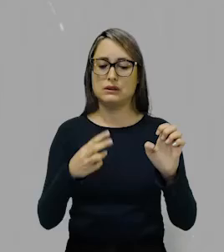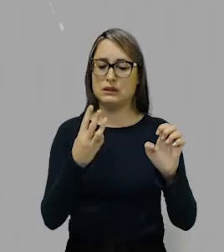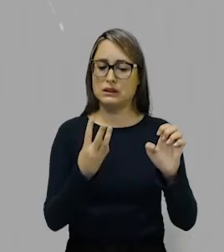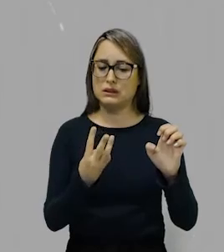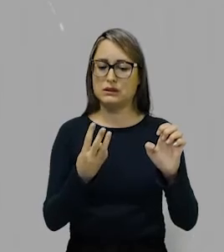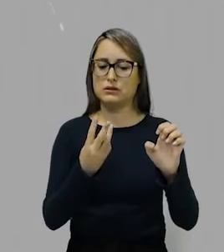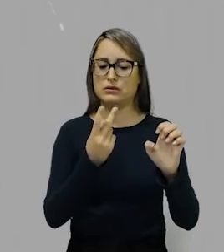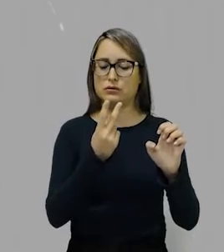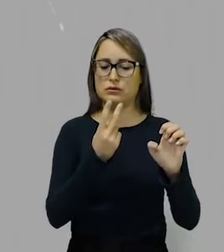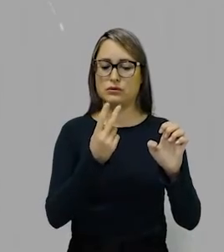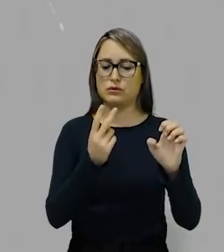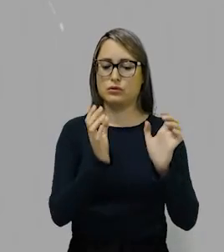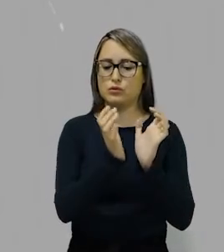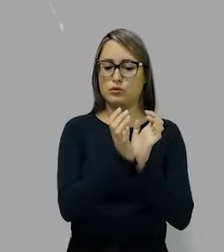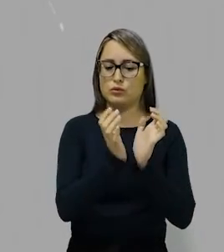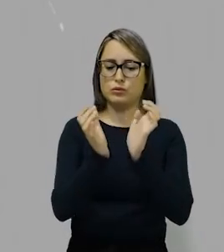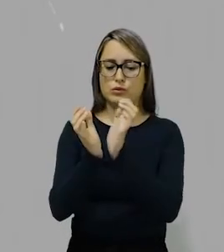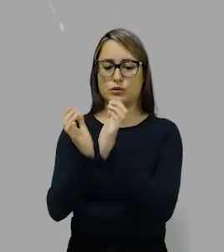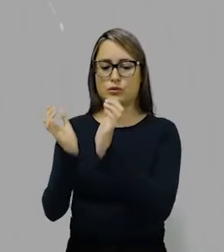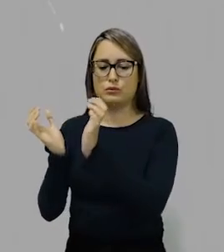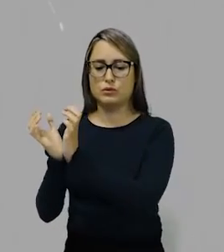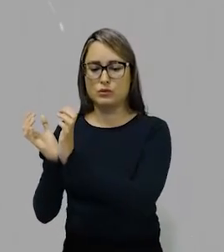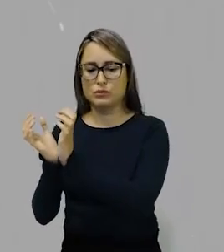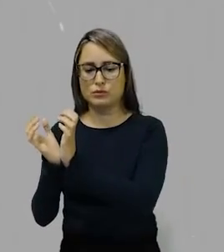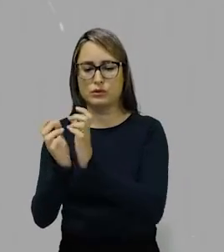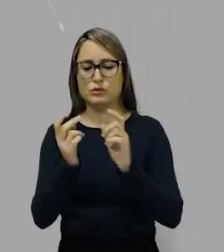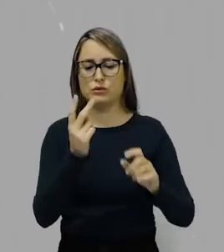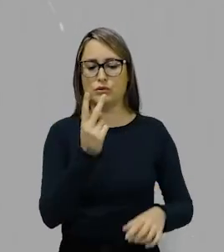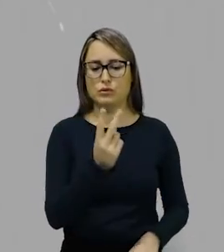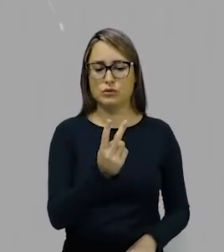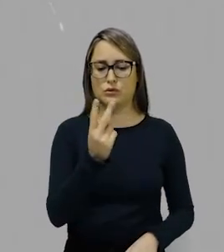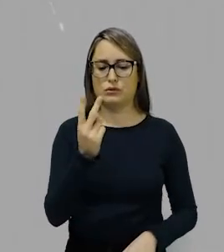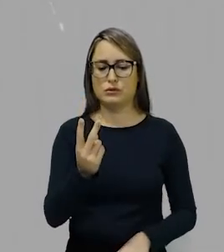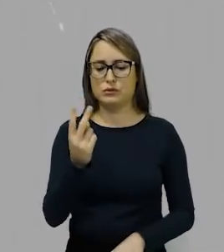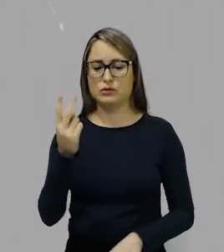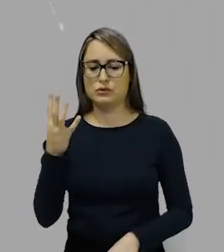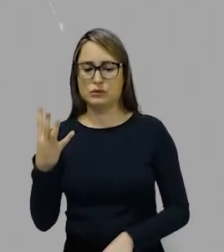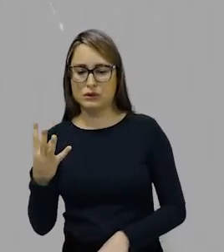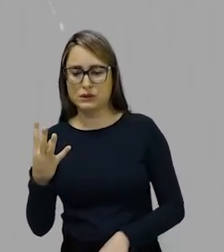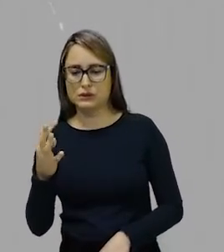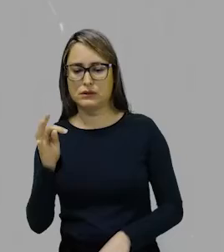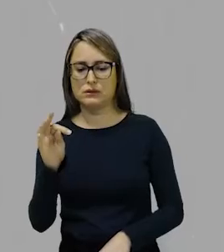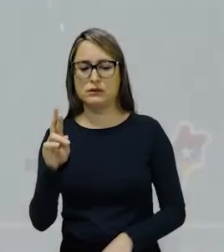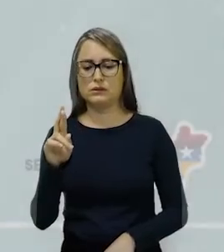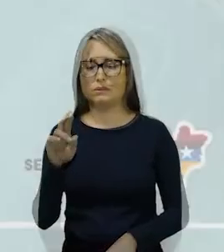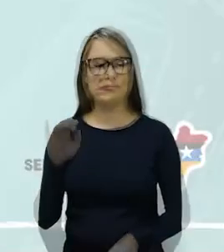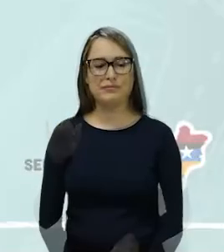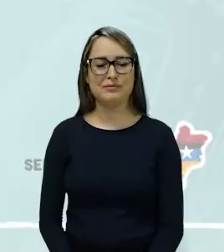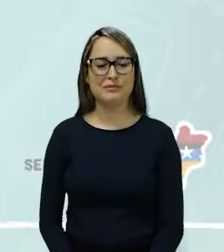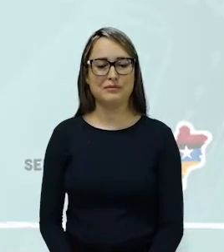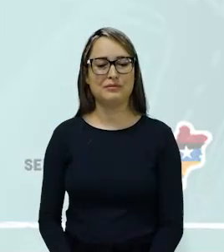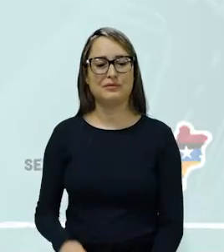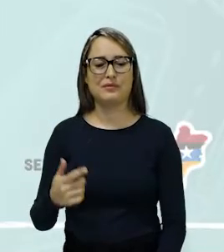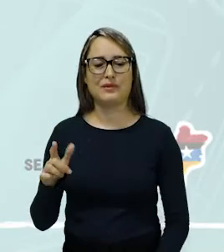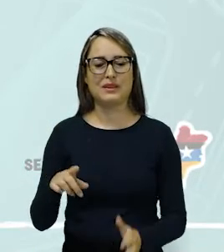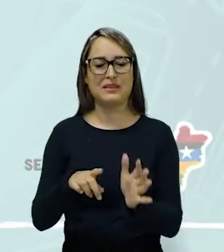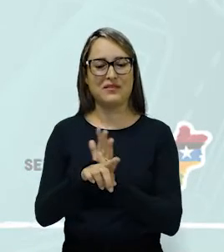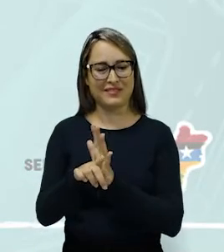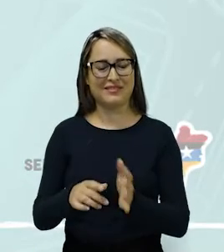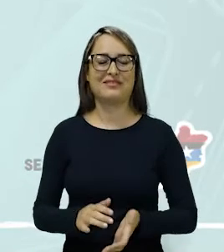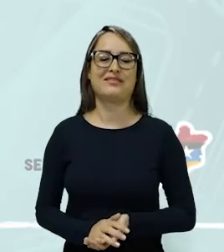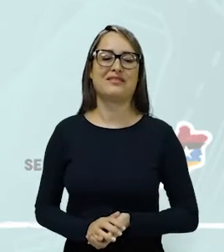ramificações, 3 grupos metil. 2, 2, 4, trimetil, pentano. Show de bola? Próxima questão,